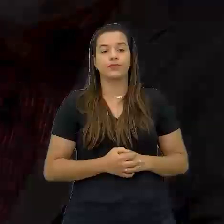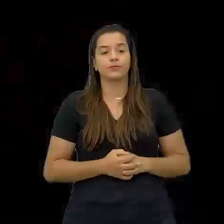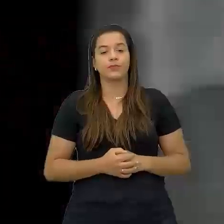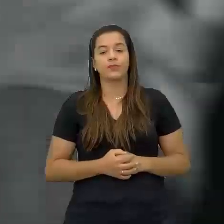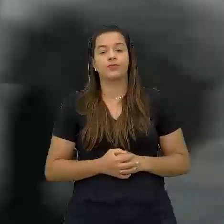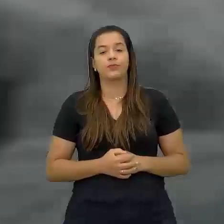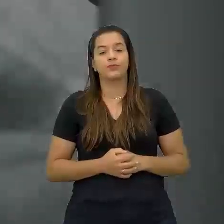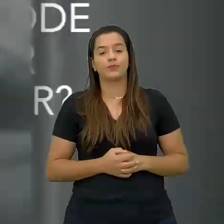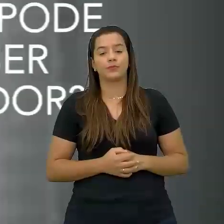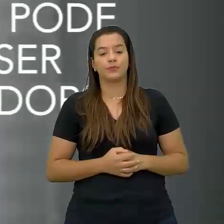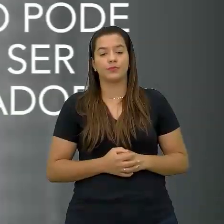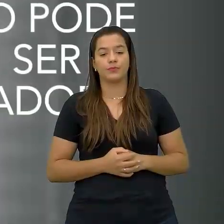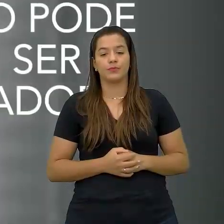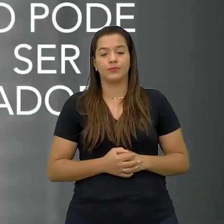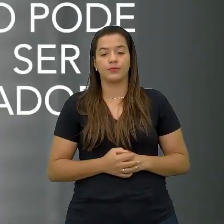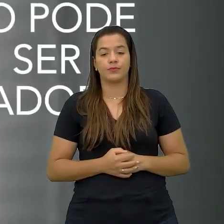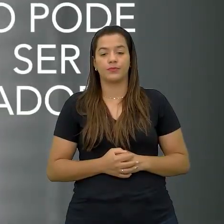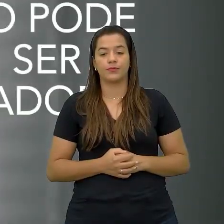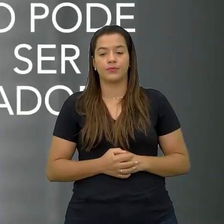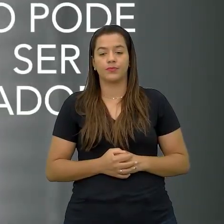da curadoria.